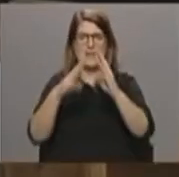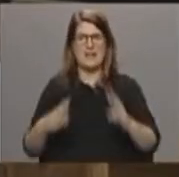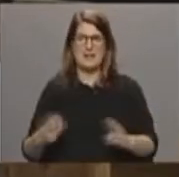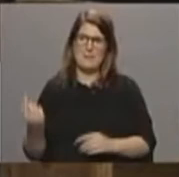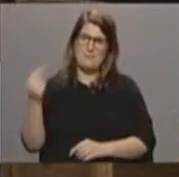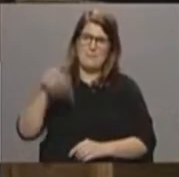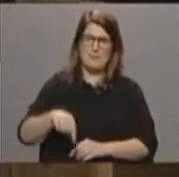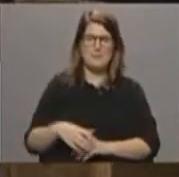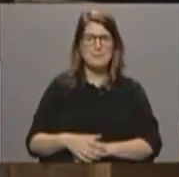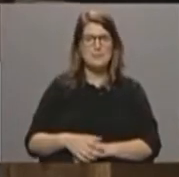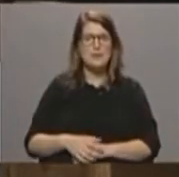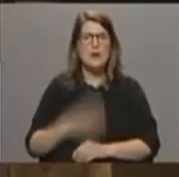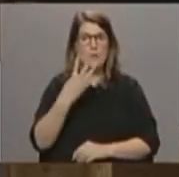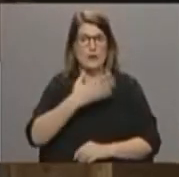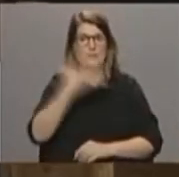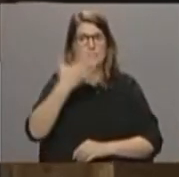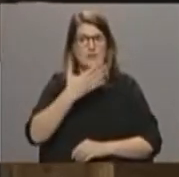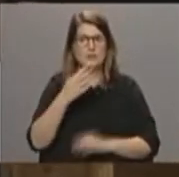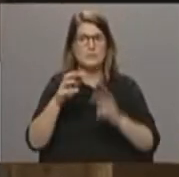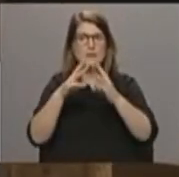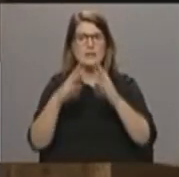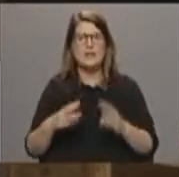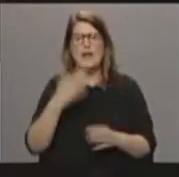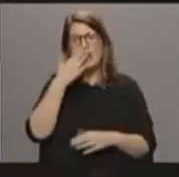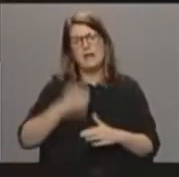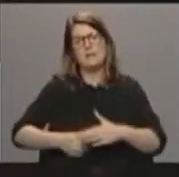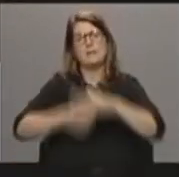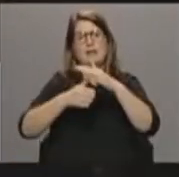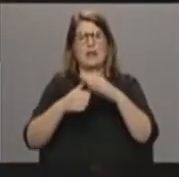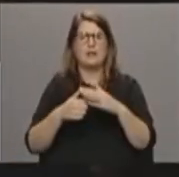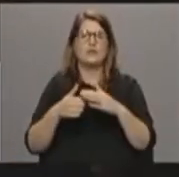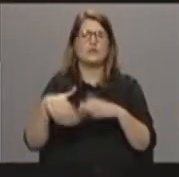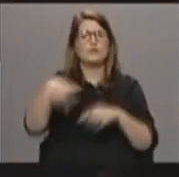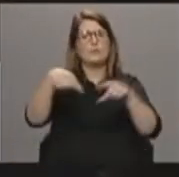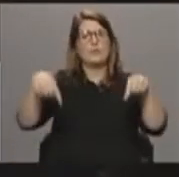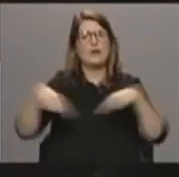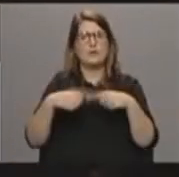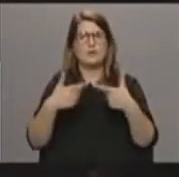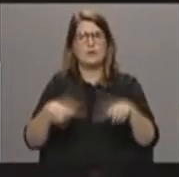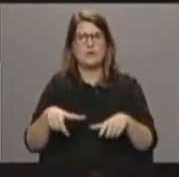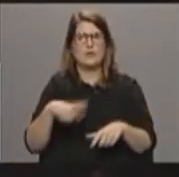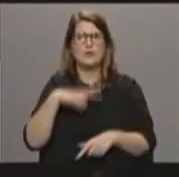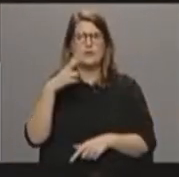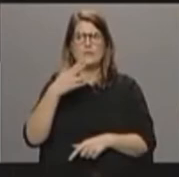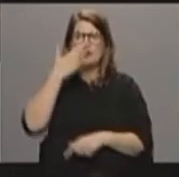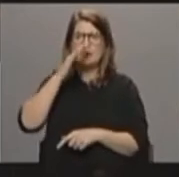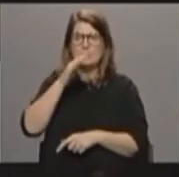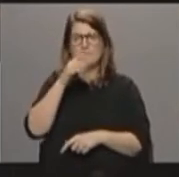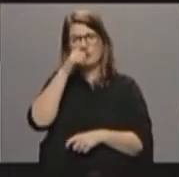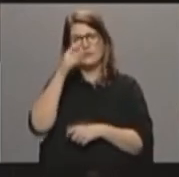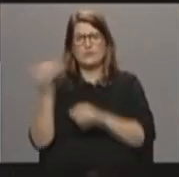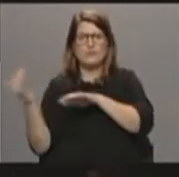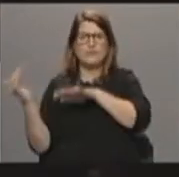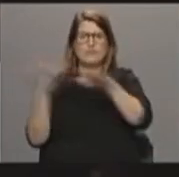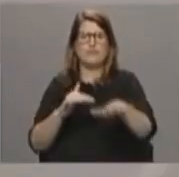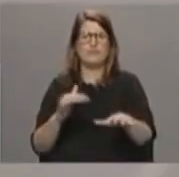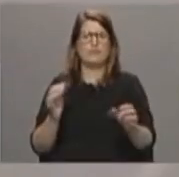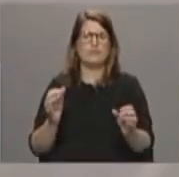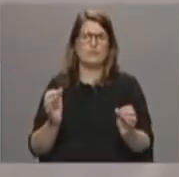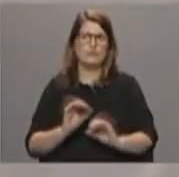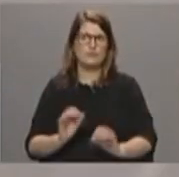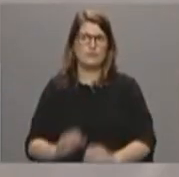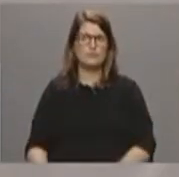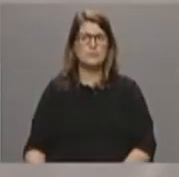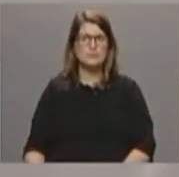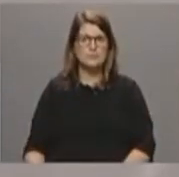Durante 4 dias a Madalena foi a capital do espaço lusófono, mas o público não respondeu ao apelo. E é sempre muito reconfortante